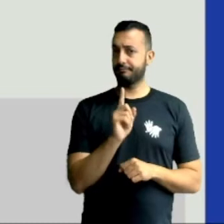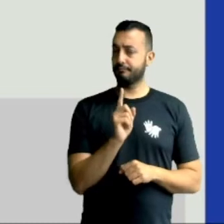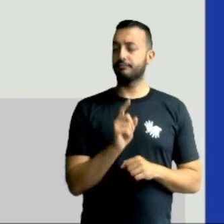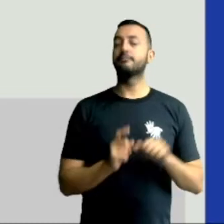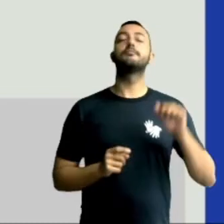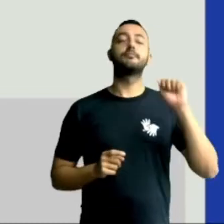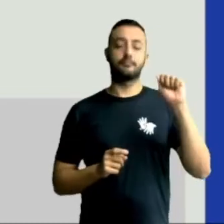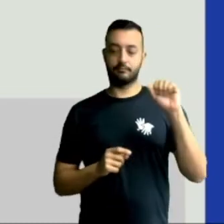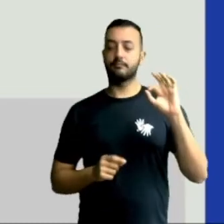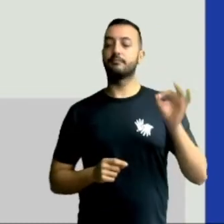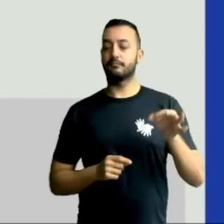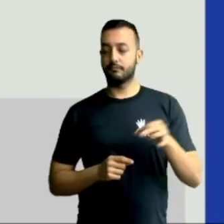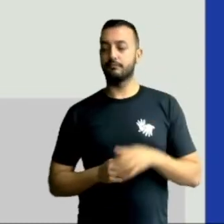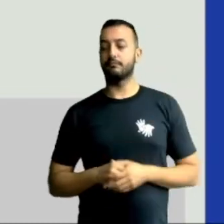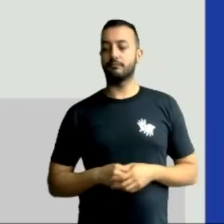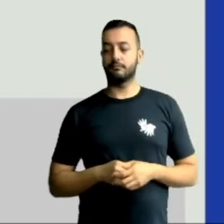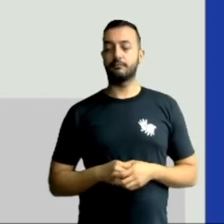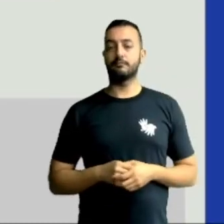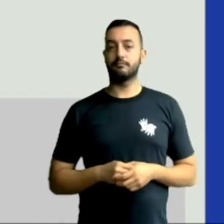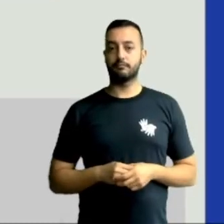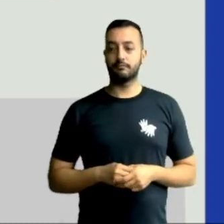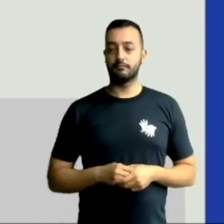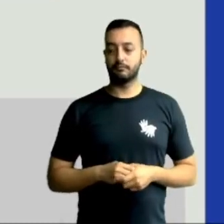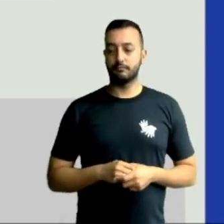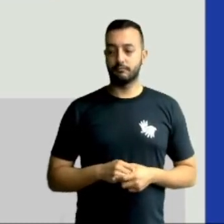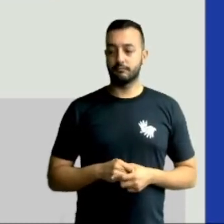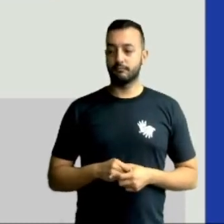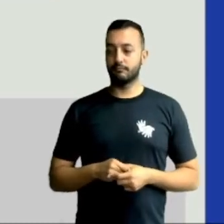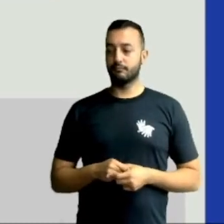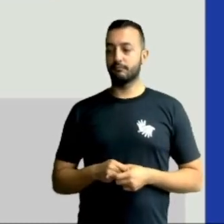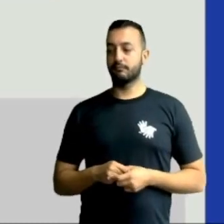o da letra A. Muito bem.